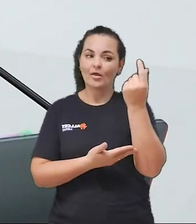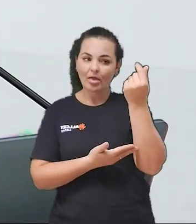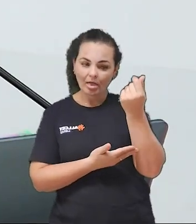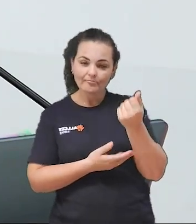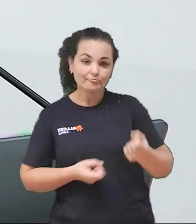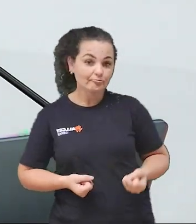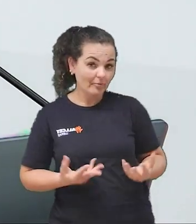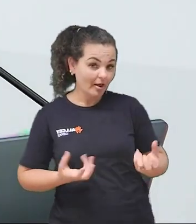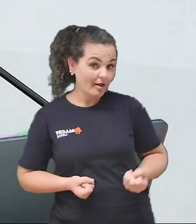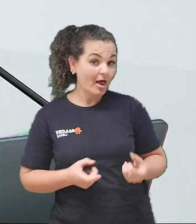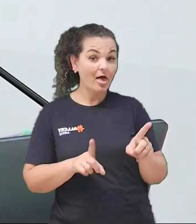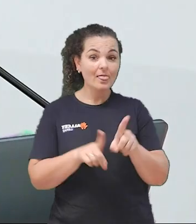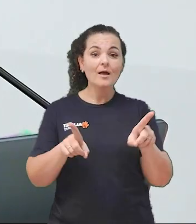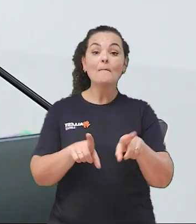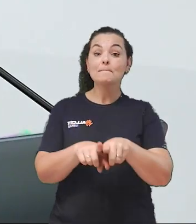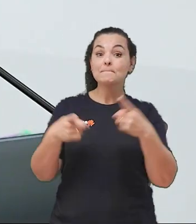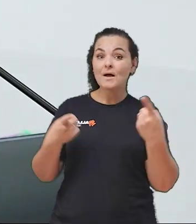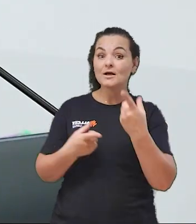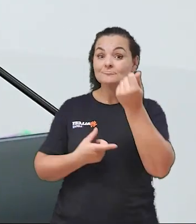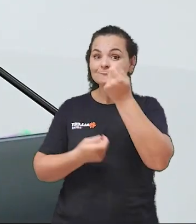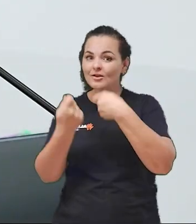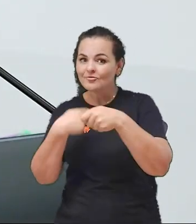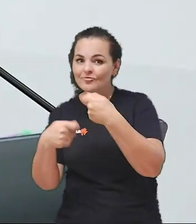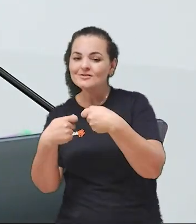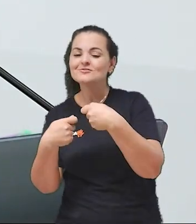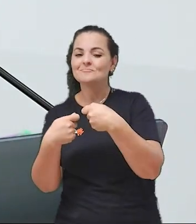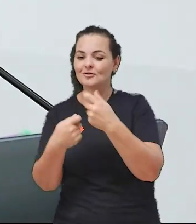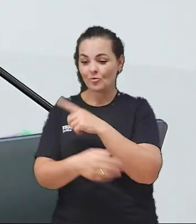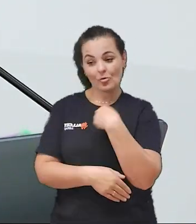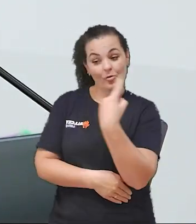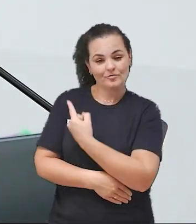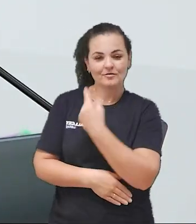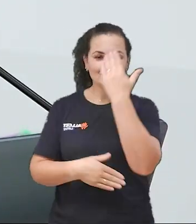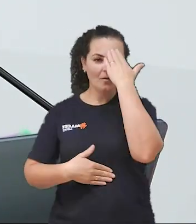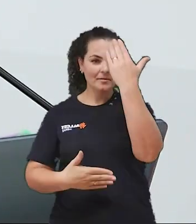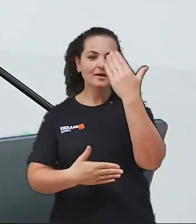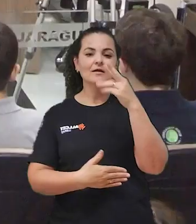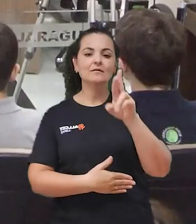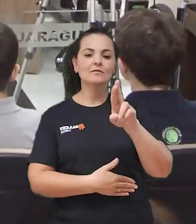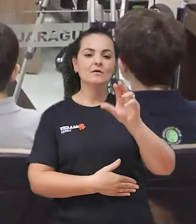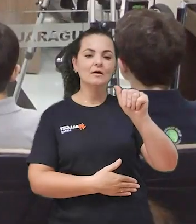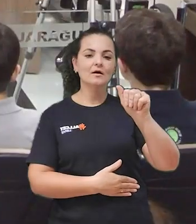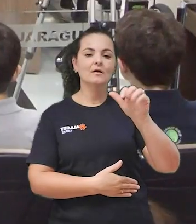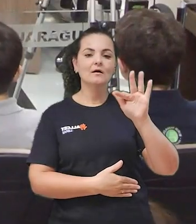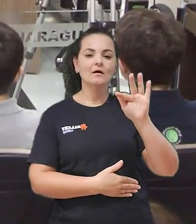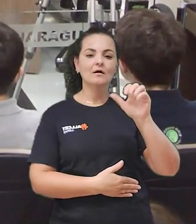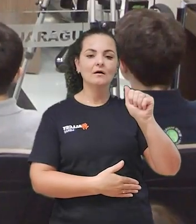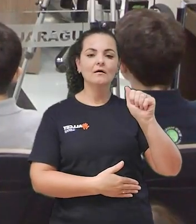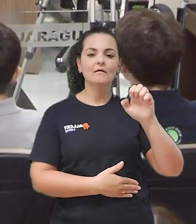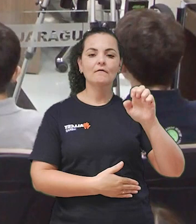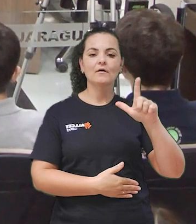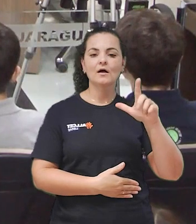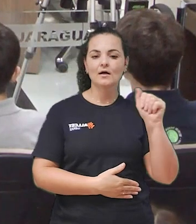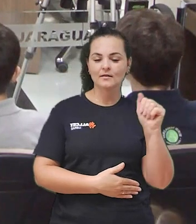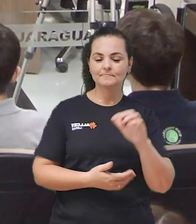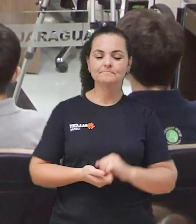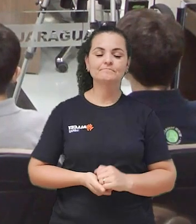fala que não é gastos é investimento deixe agora o meu muito obrigada